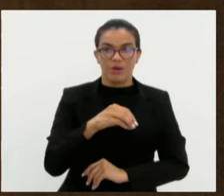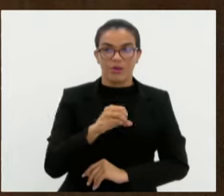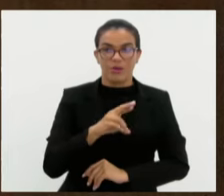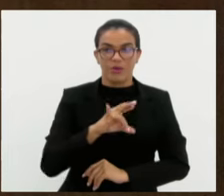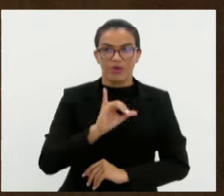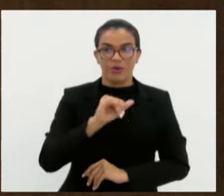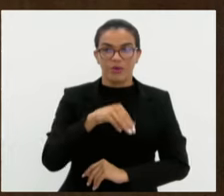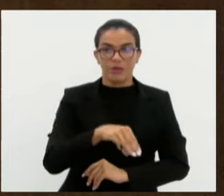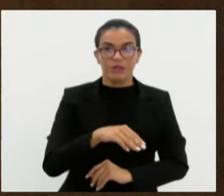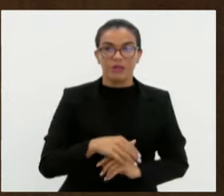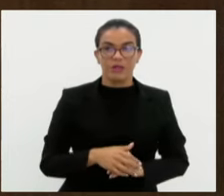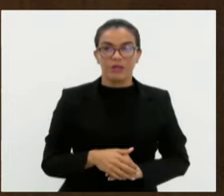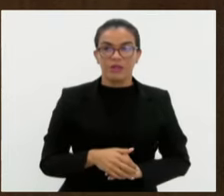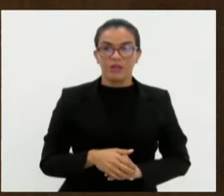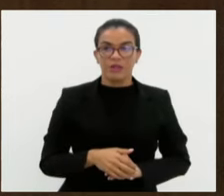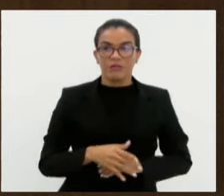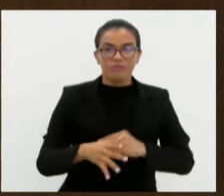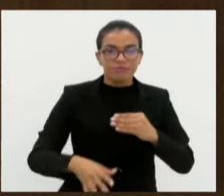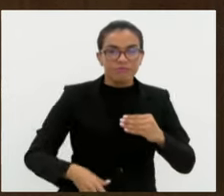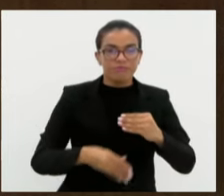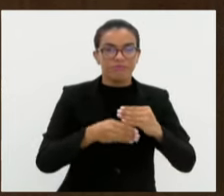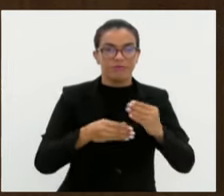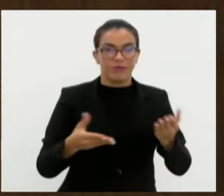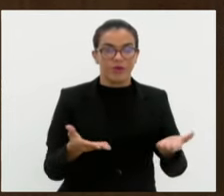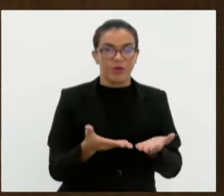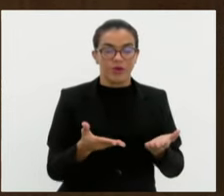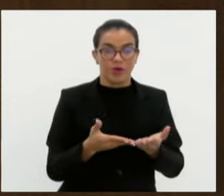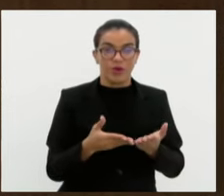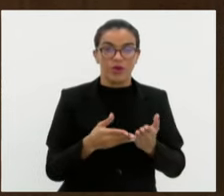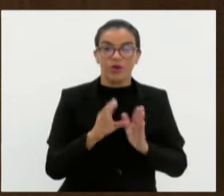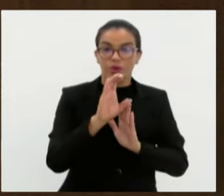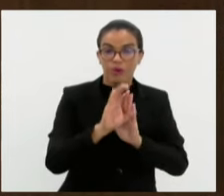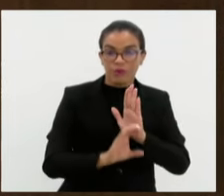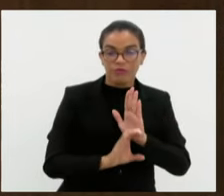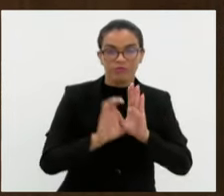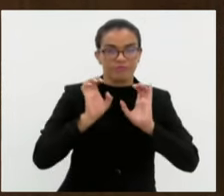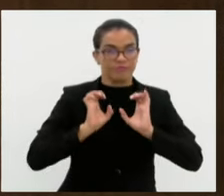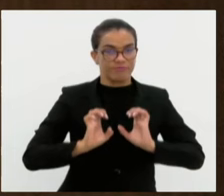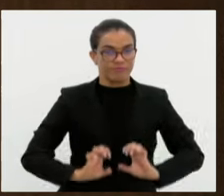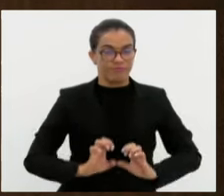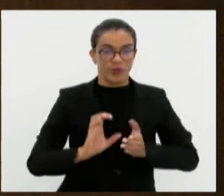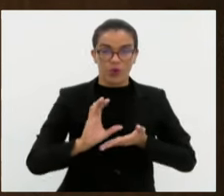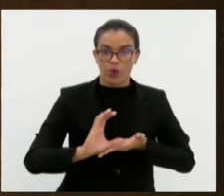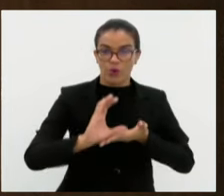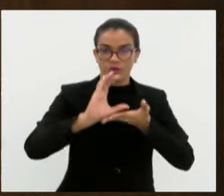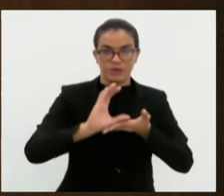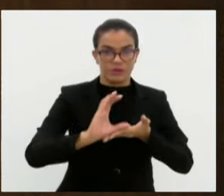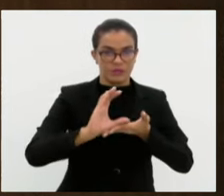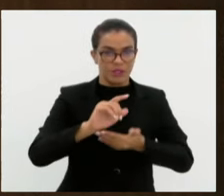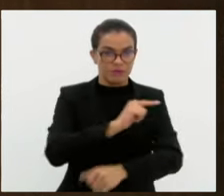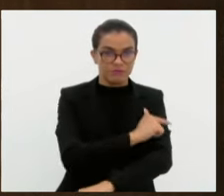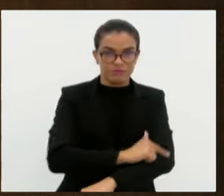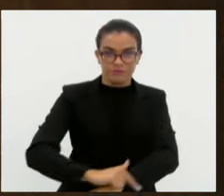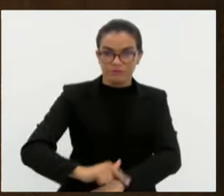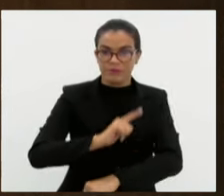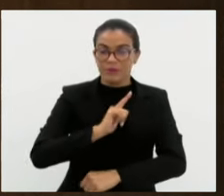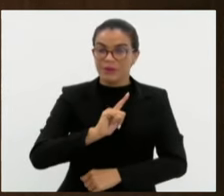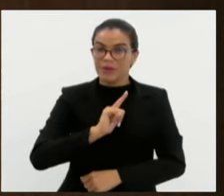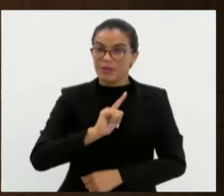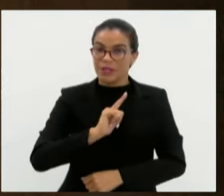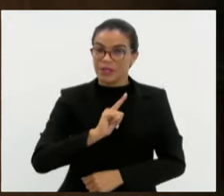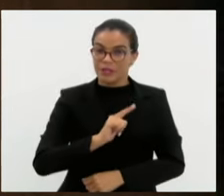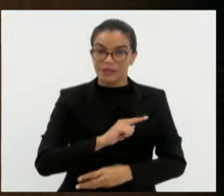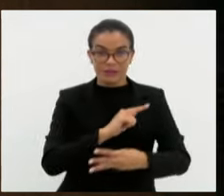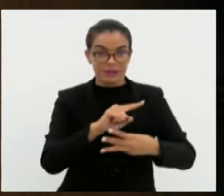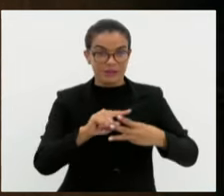Gostaria de ressaltar nesse momento que o nosso Código de Ética, nosso Conselho Disciplinar, tem 3 hipóteses de